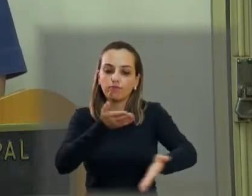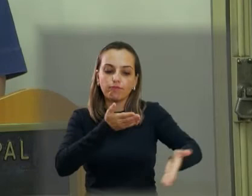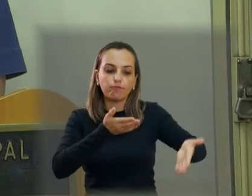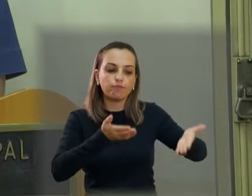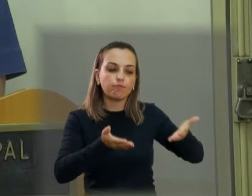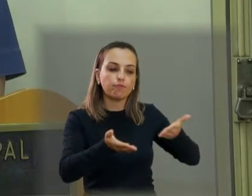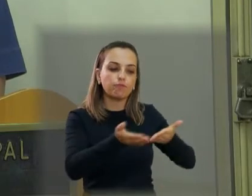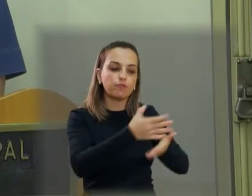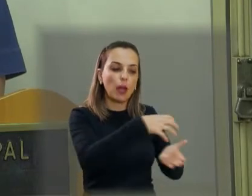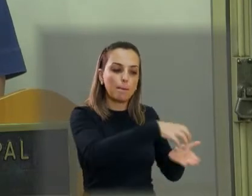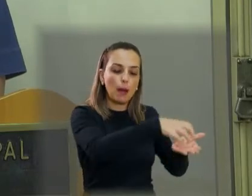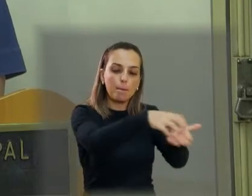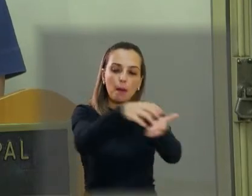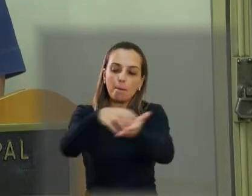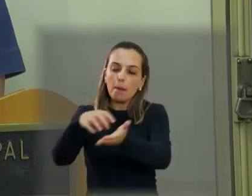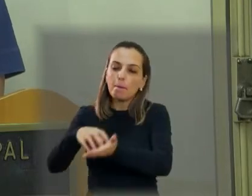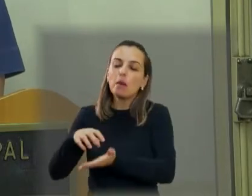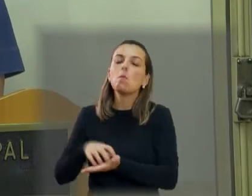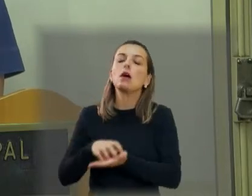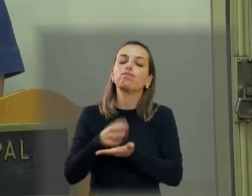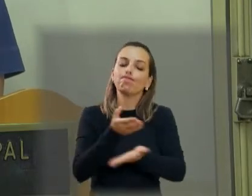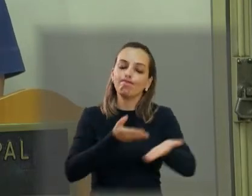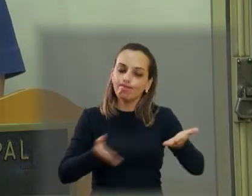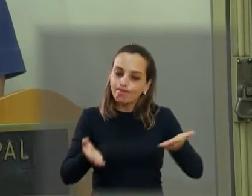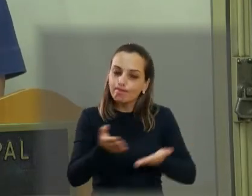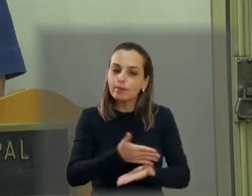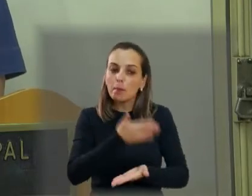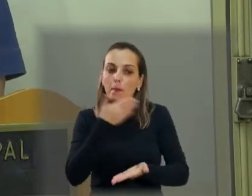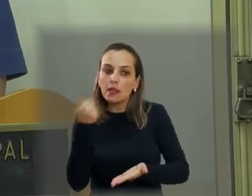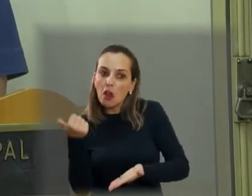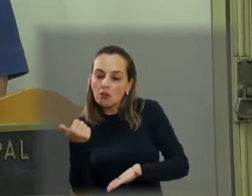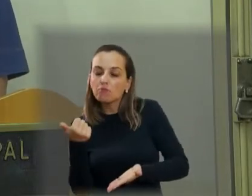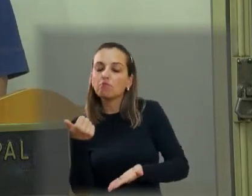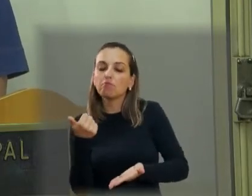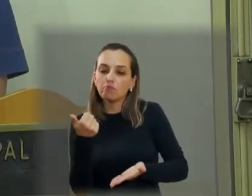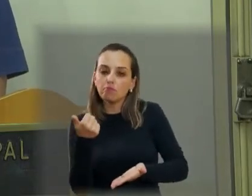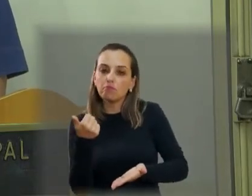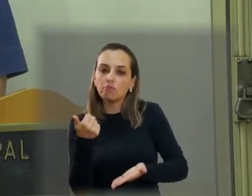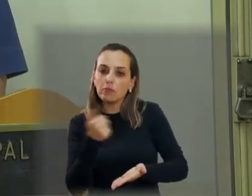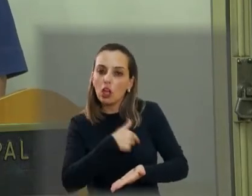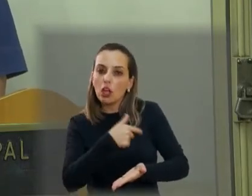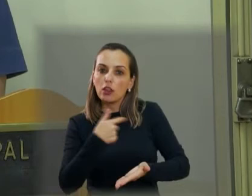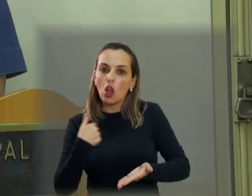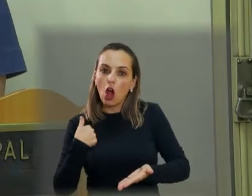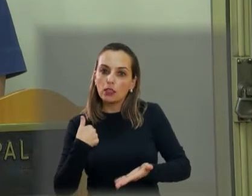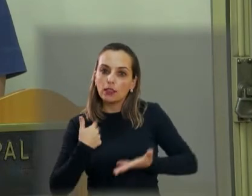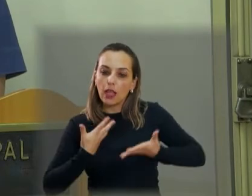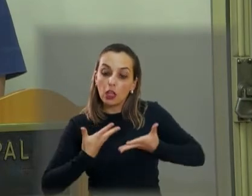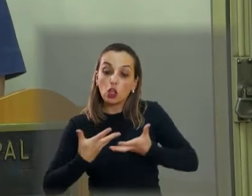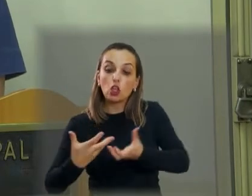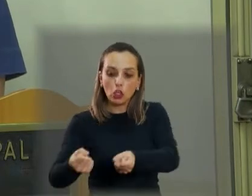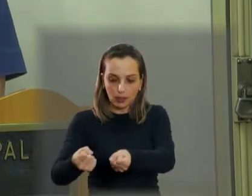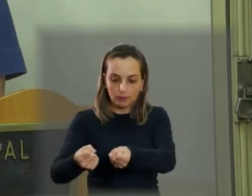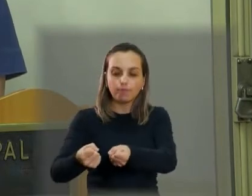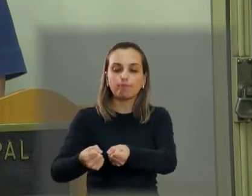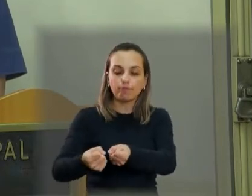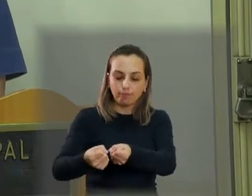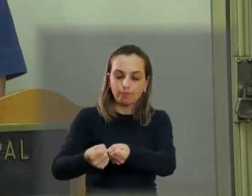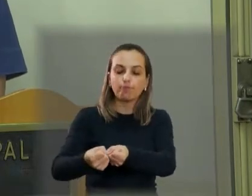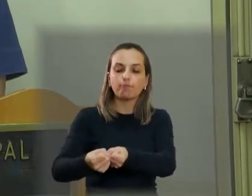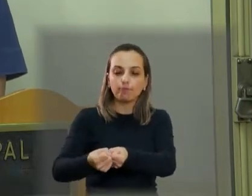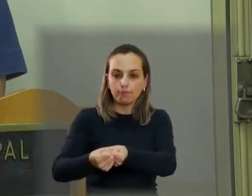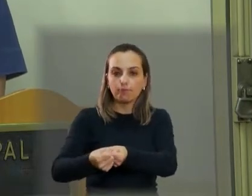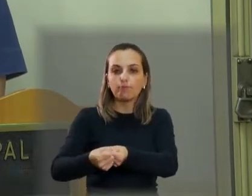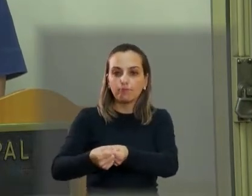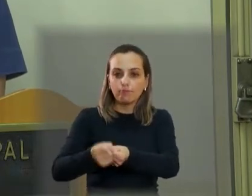outros municípios e outras regionais. Fomos muito bem acolhidos. A gente acredita que a forma